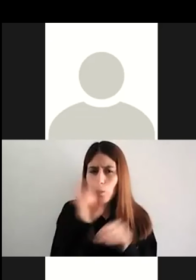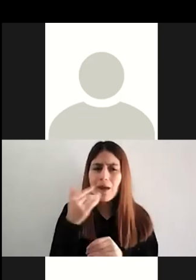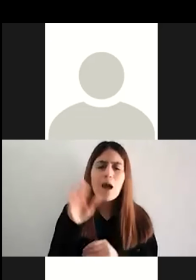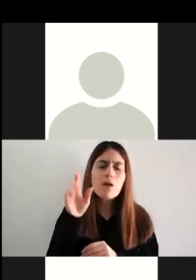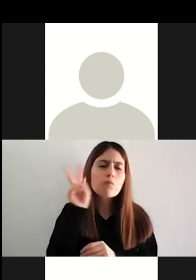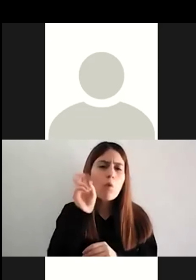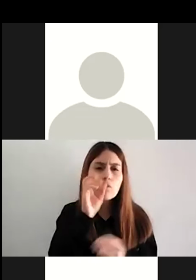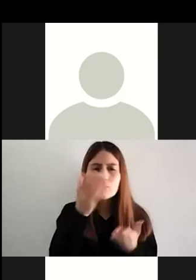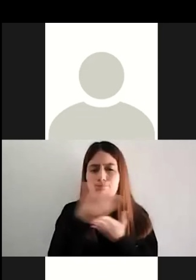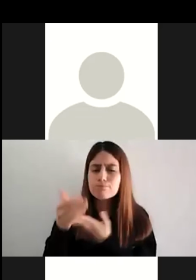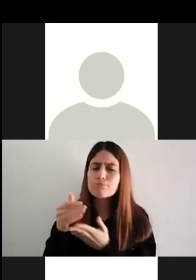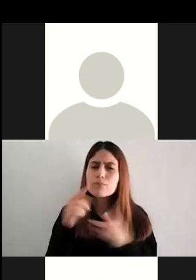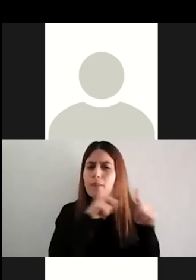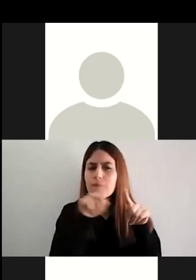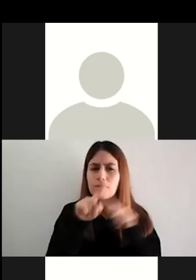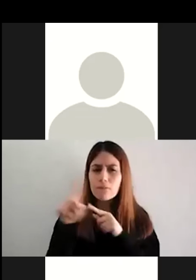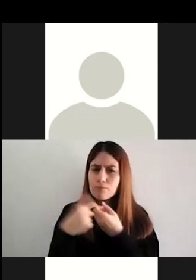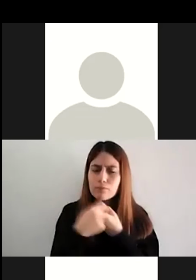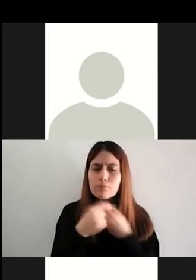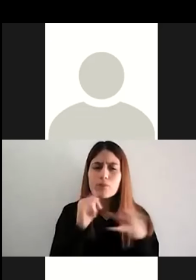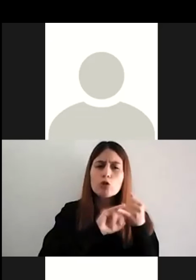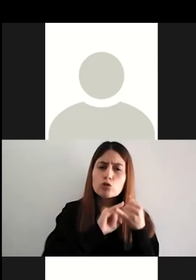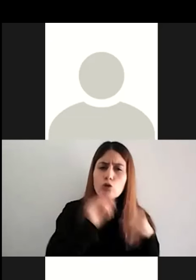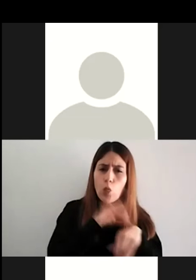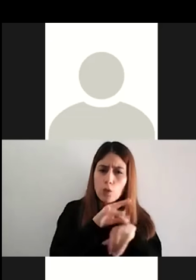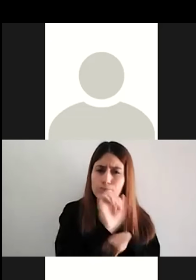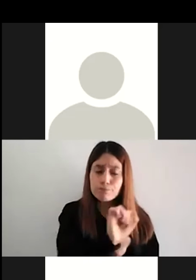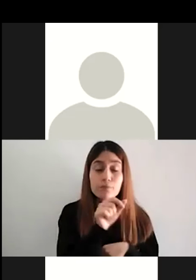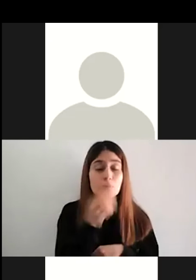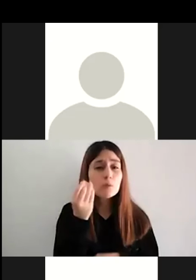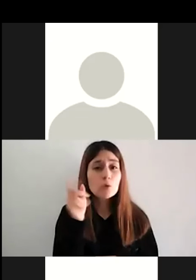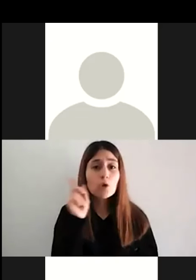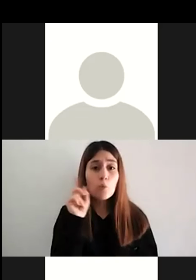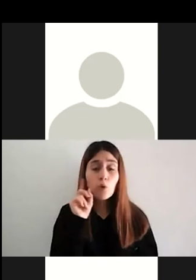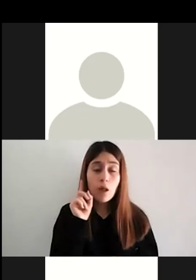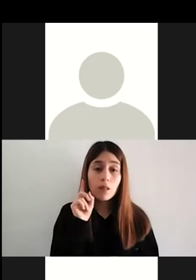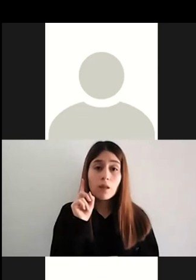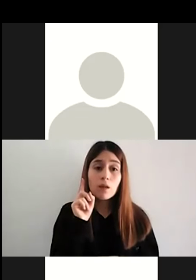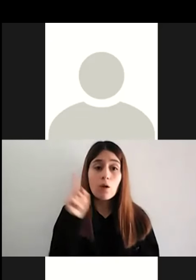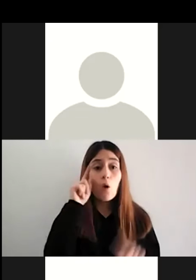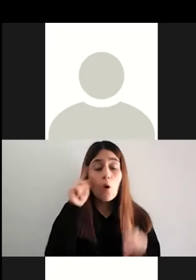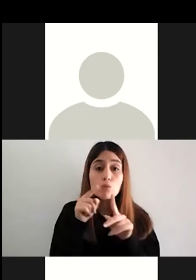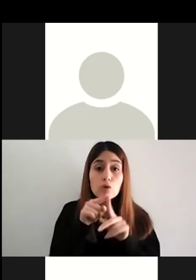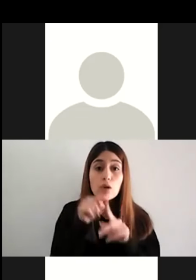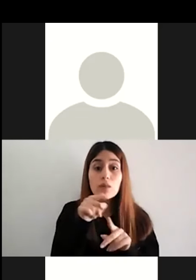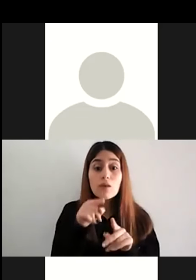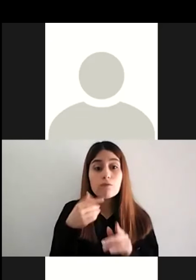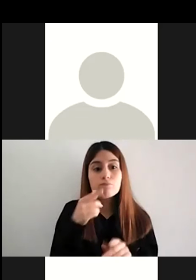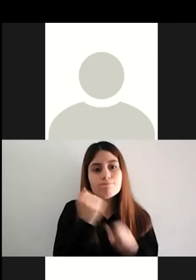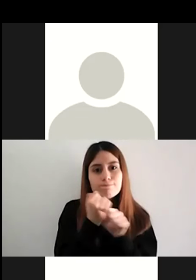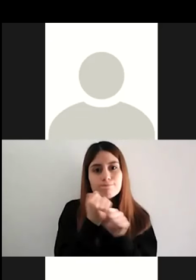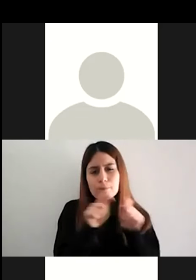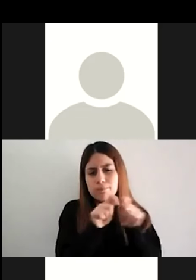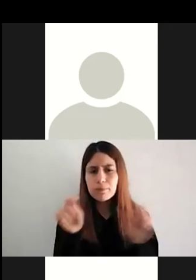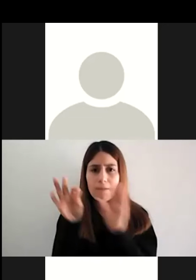vários parceiros, designadamente as associações de doentes, que é muito importante para que o processo seja finalizado e que